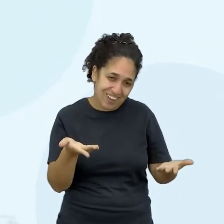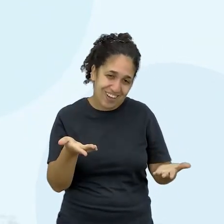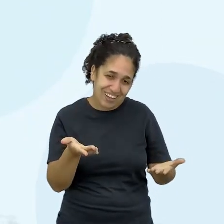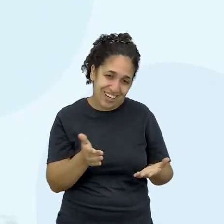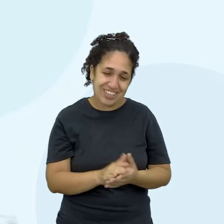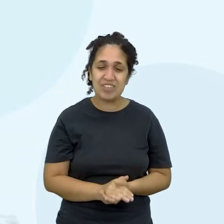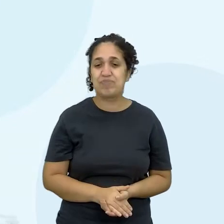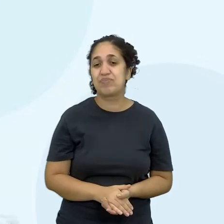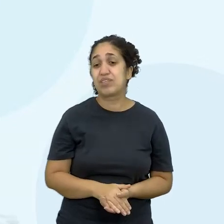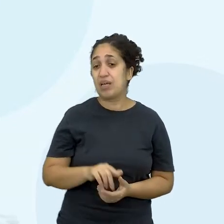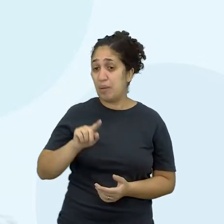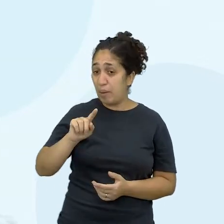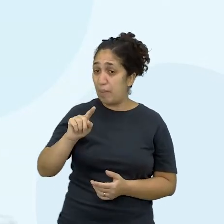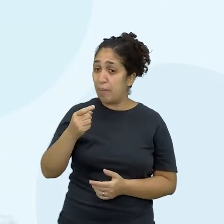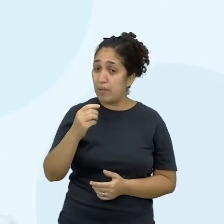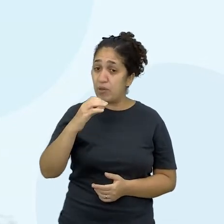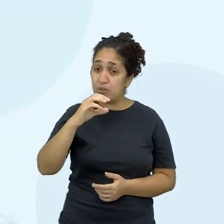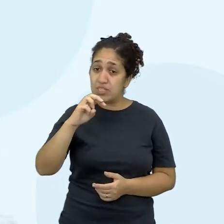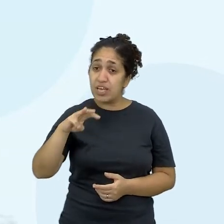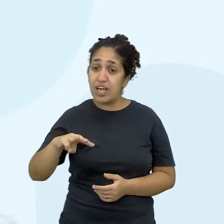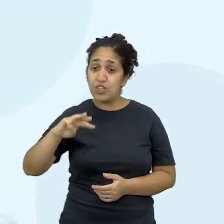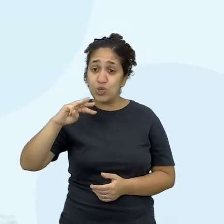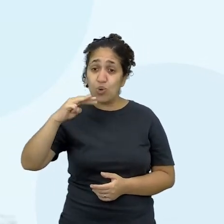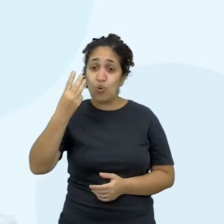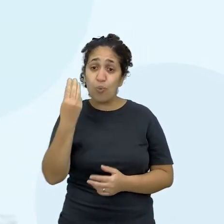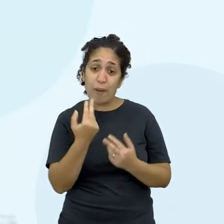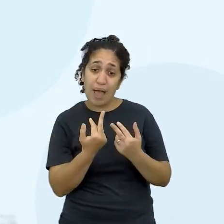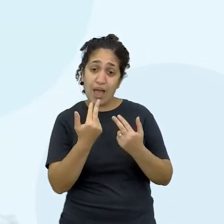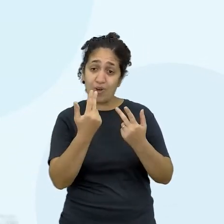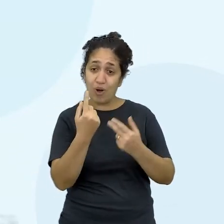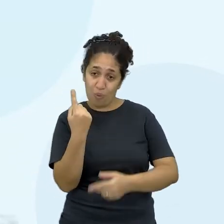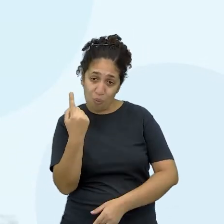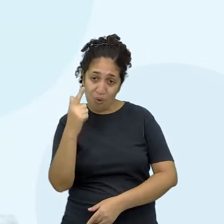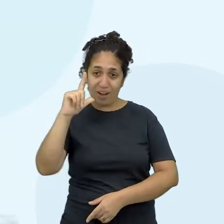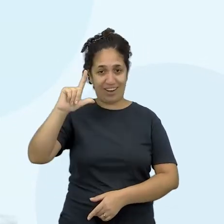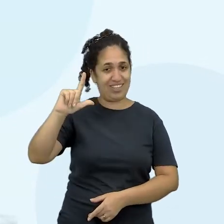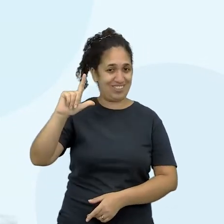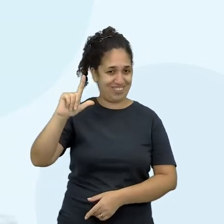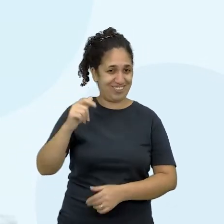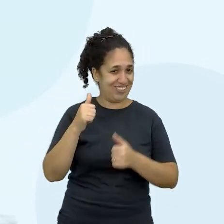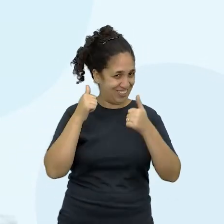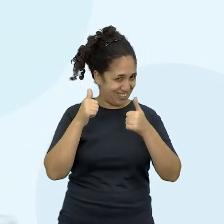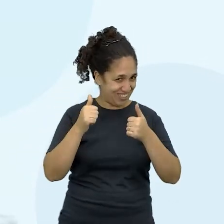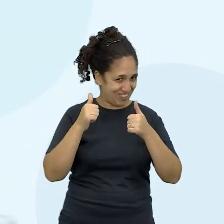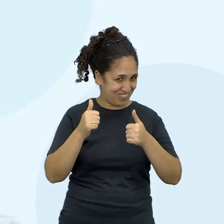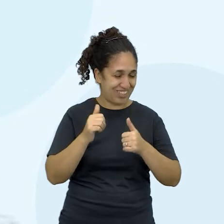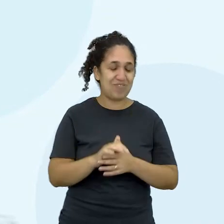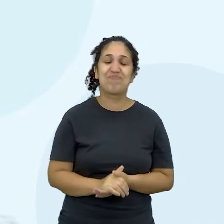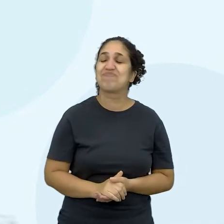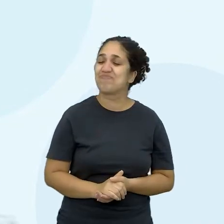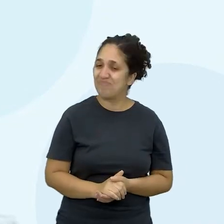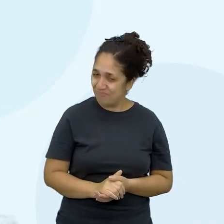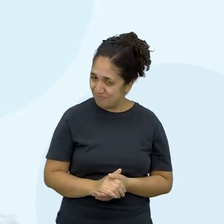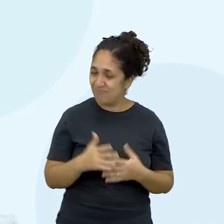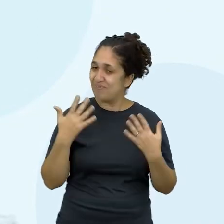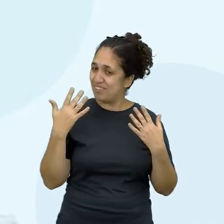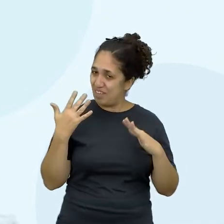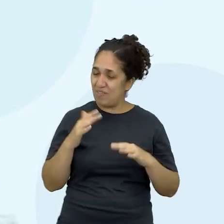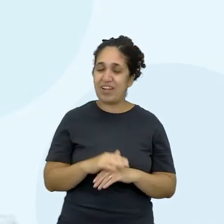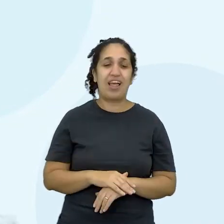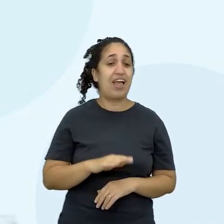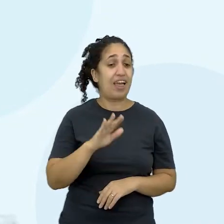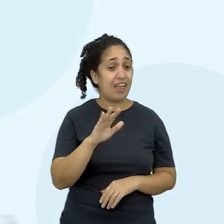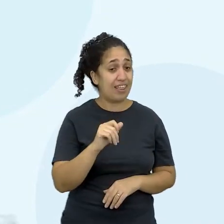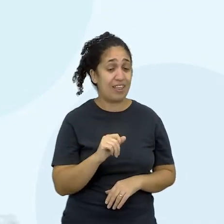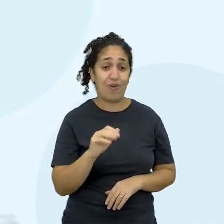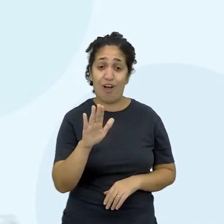que 1.000 centímetros cúbicos é 1 litro. Tudo bem? Maravilha. Aí, vamos